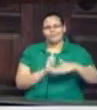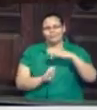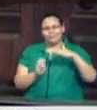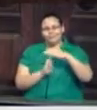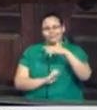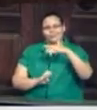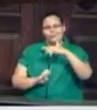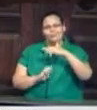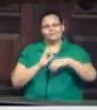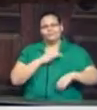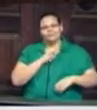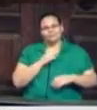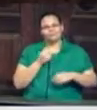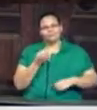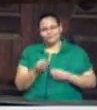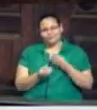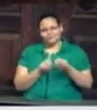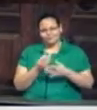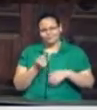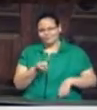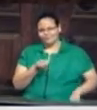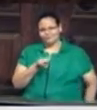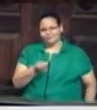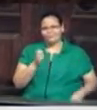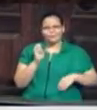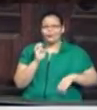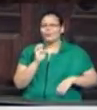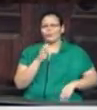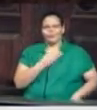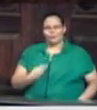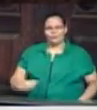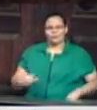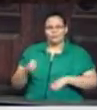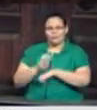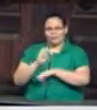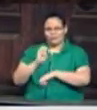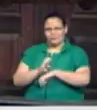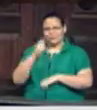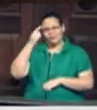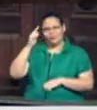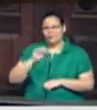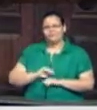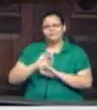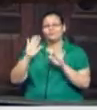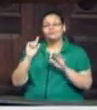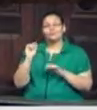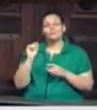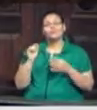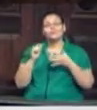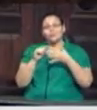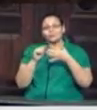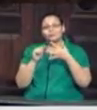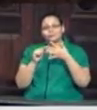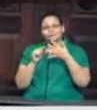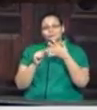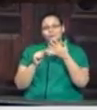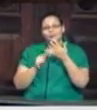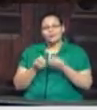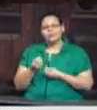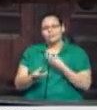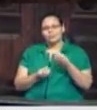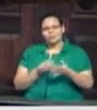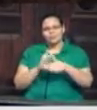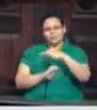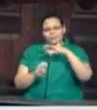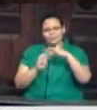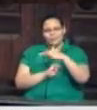fiscais. O governo do Estado não sabe esclarecer quais foram os critérios dessas isenções